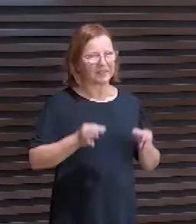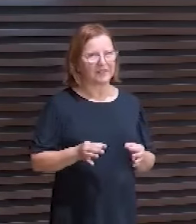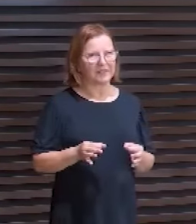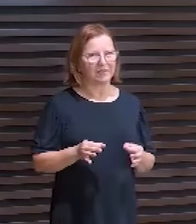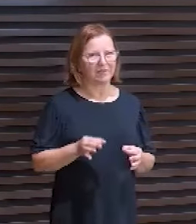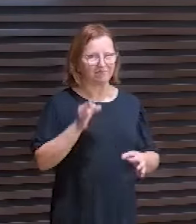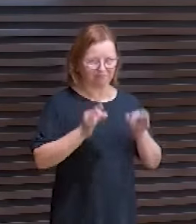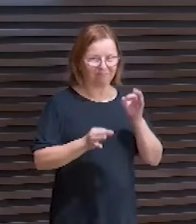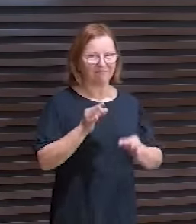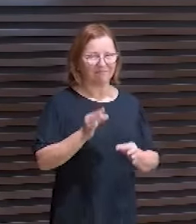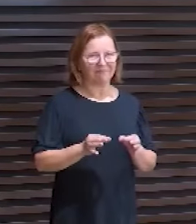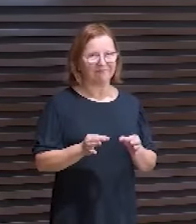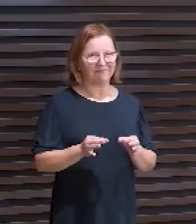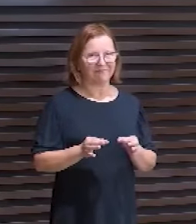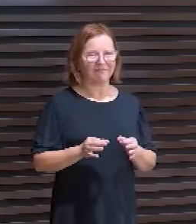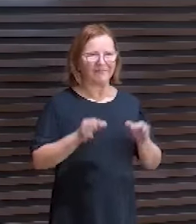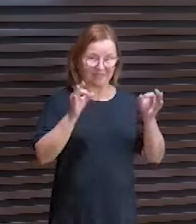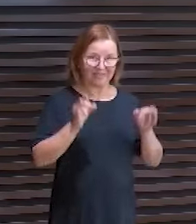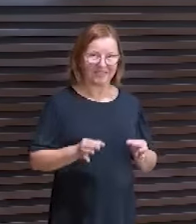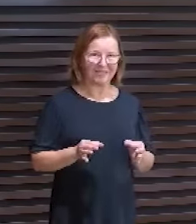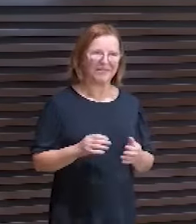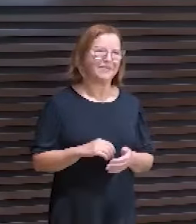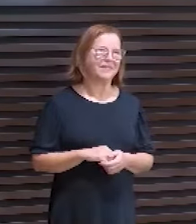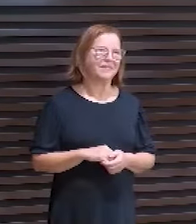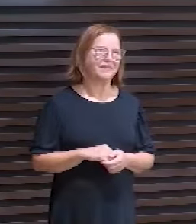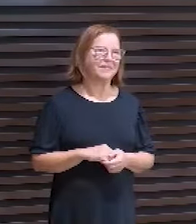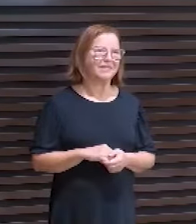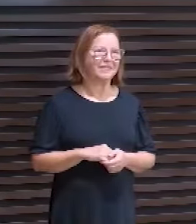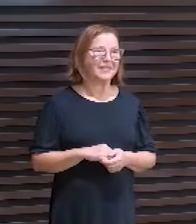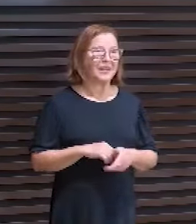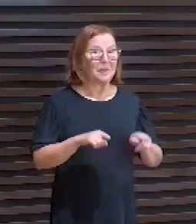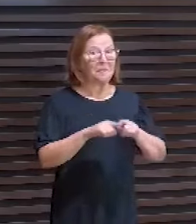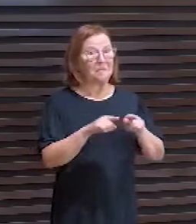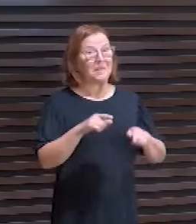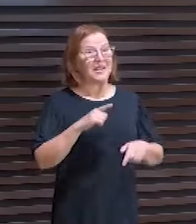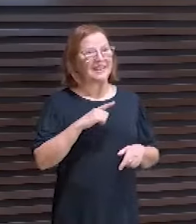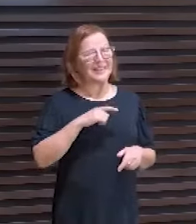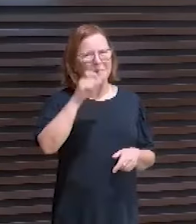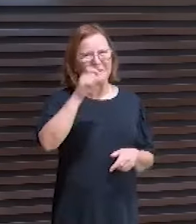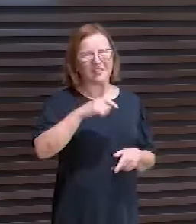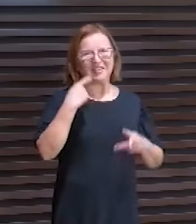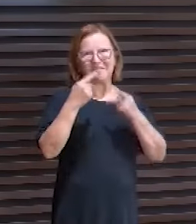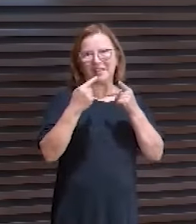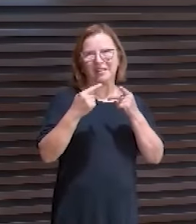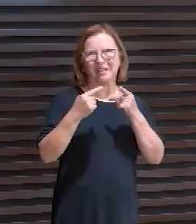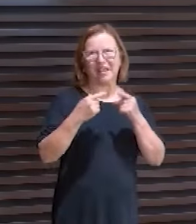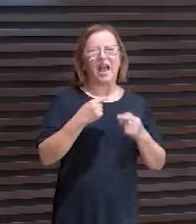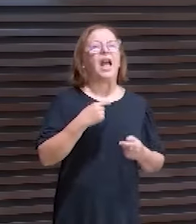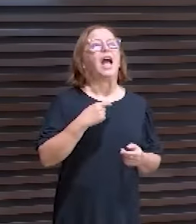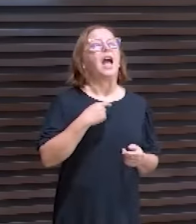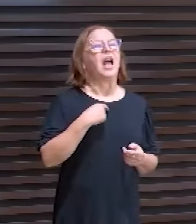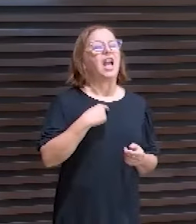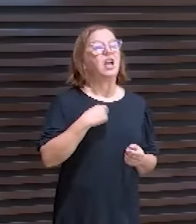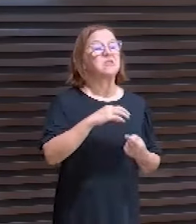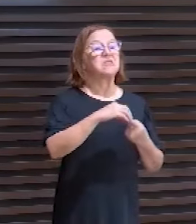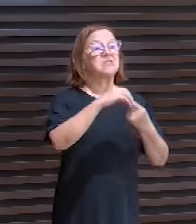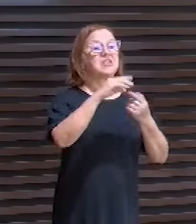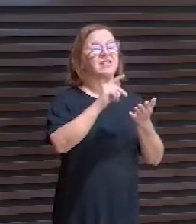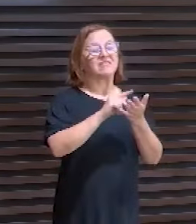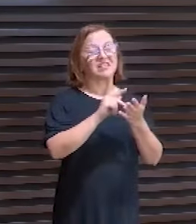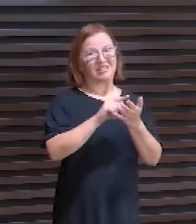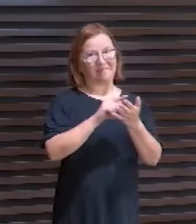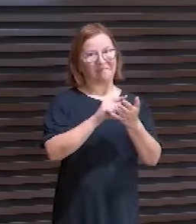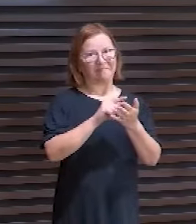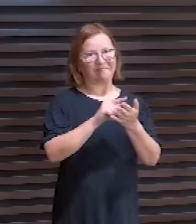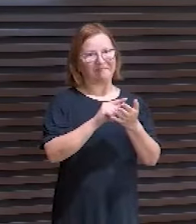justo é o certo mas tem gente que anda dizendo Aí que é o dono da verdade né e por